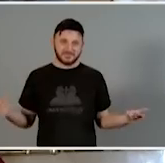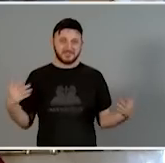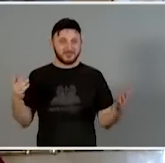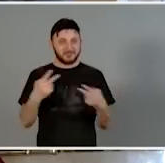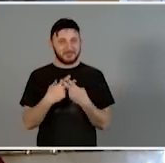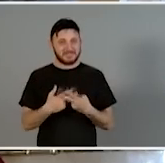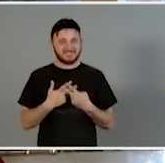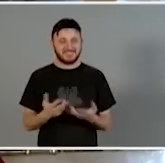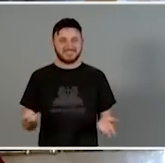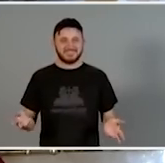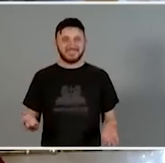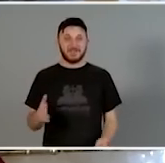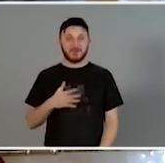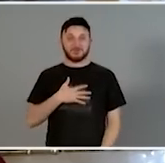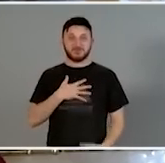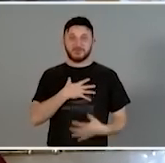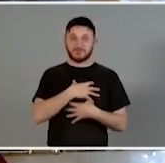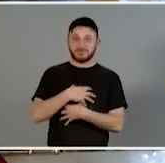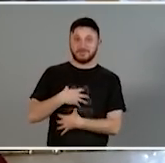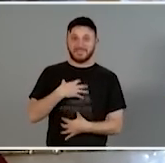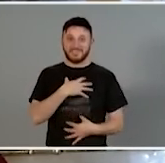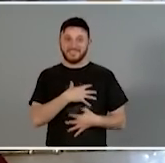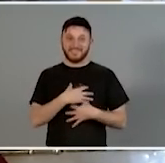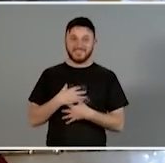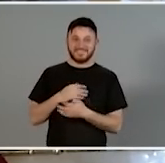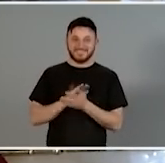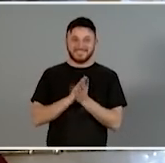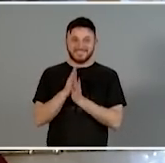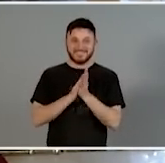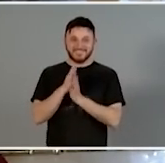Você criou suspense agora, meu filho? Fale.